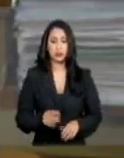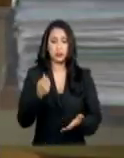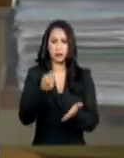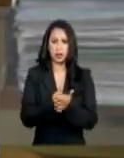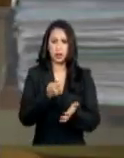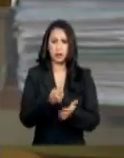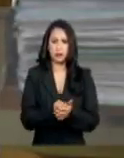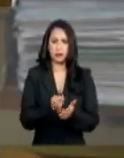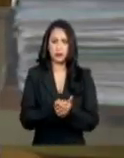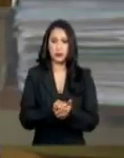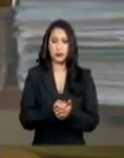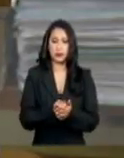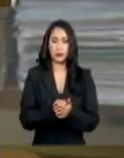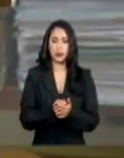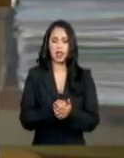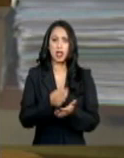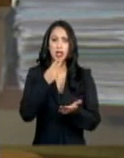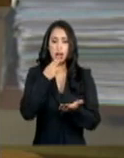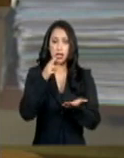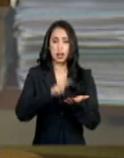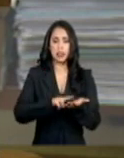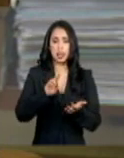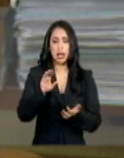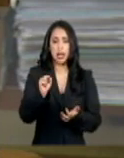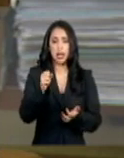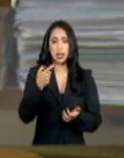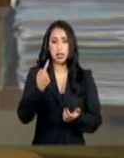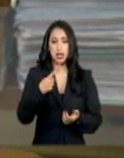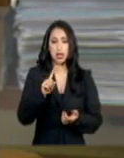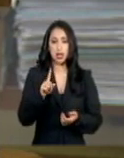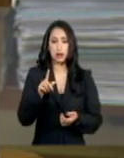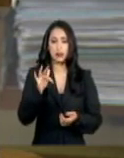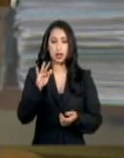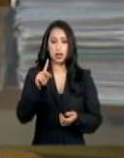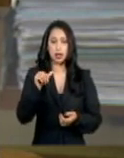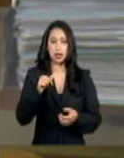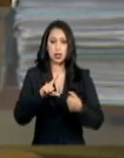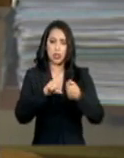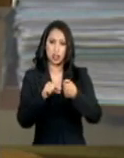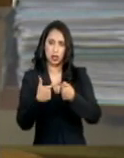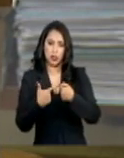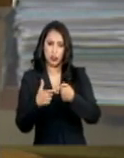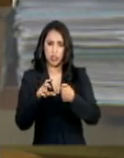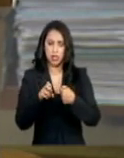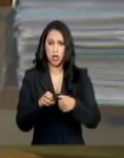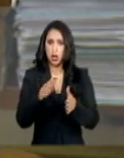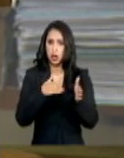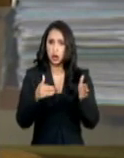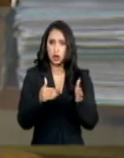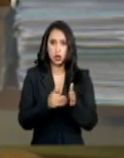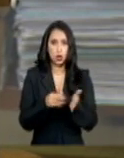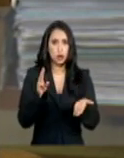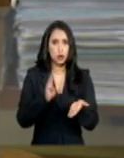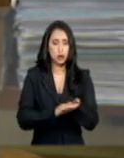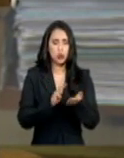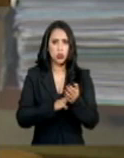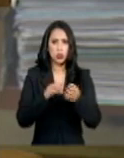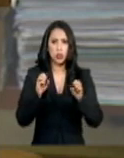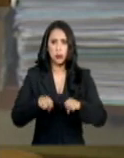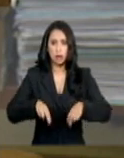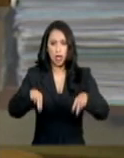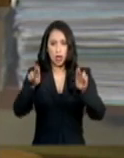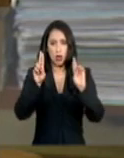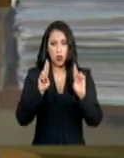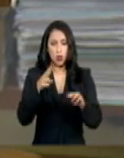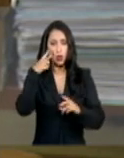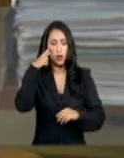carta de são francisco ea carta das nações unidas o artigo 25 todos os membros as nações unidas e resolução